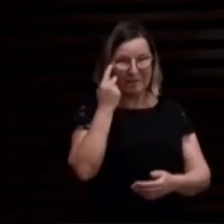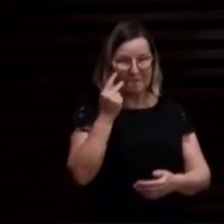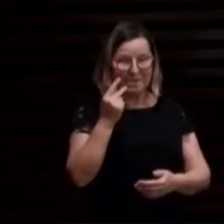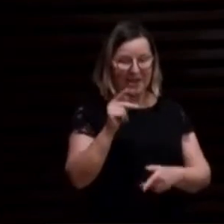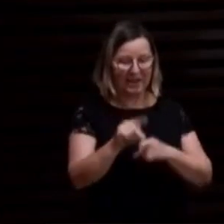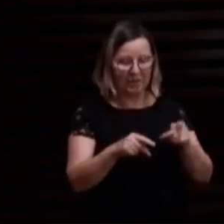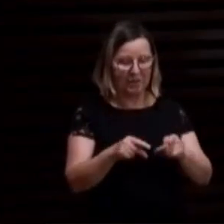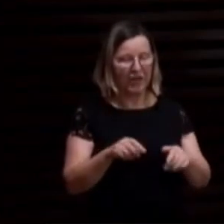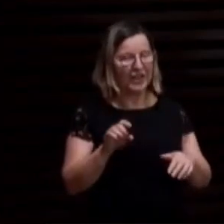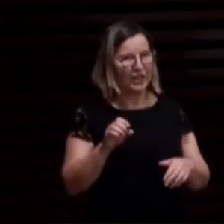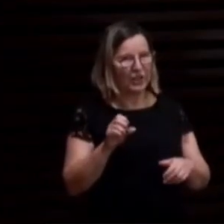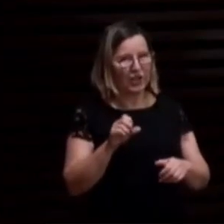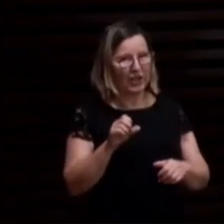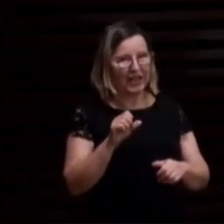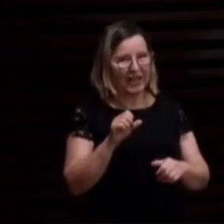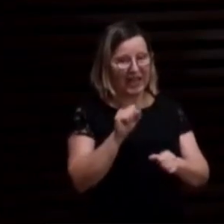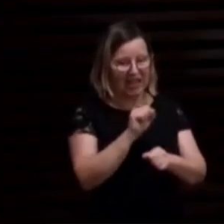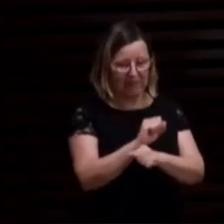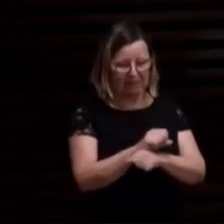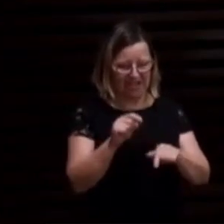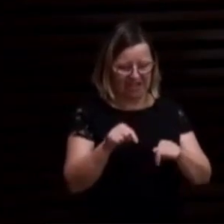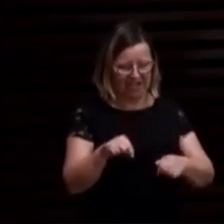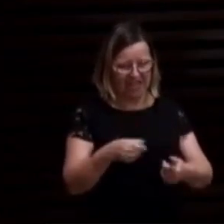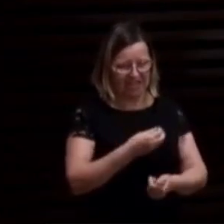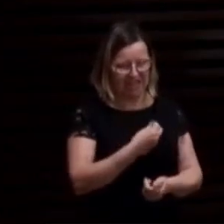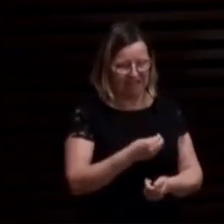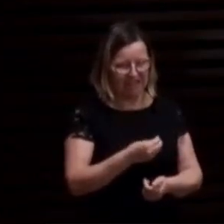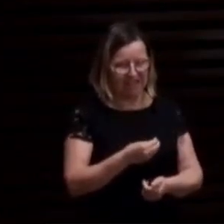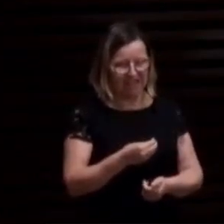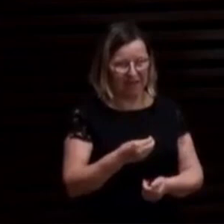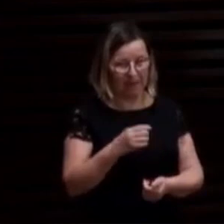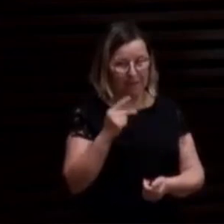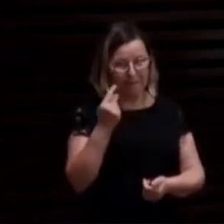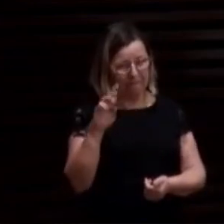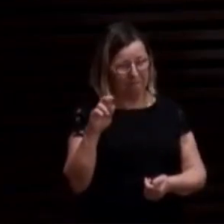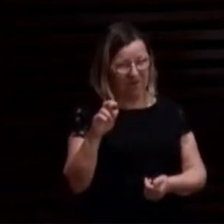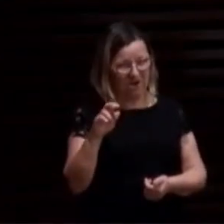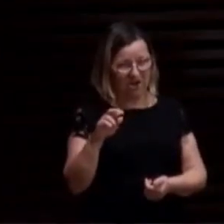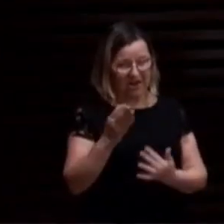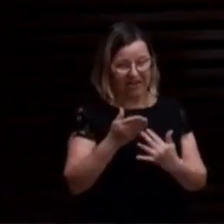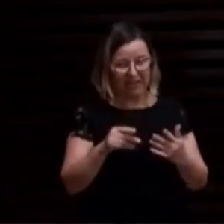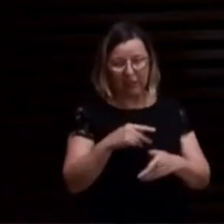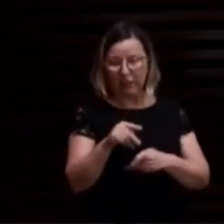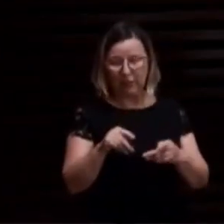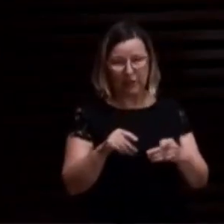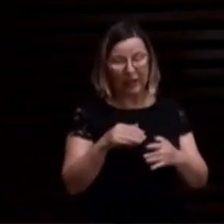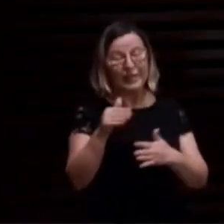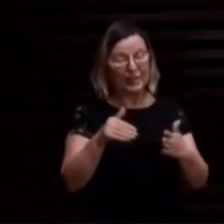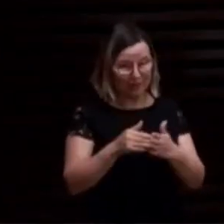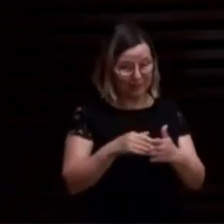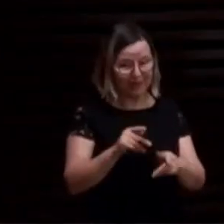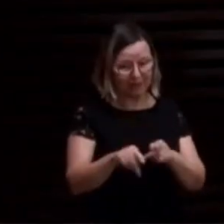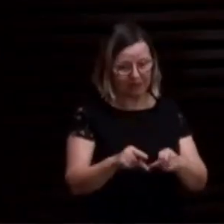esta vida, que são os mais desgraçados de todos os homens, porque se a nossa esperança está apenas para esta vida, a Bíblia diz que nós somos